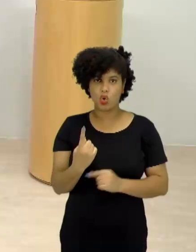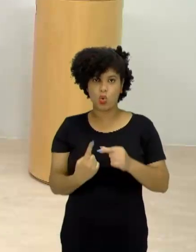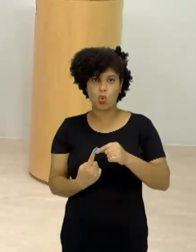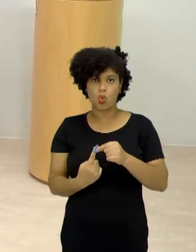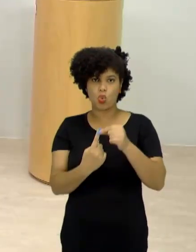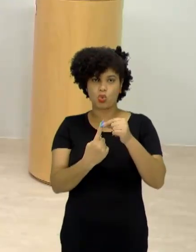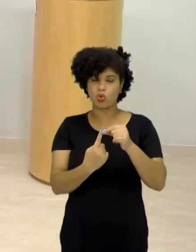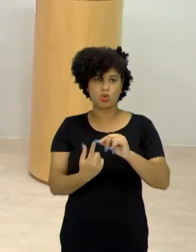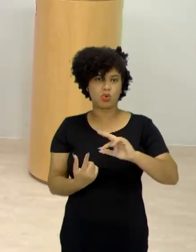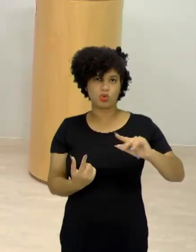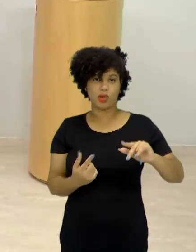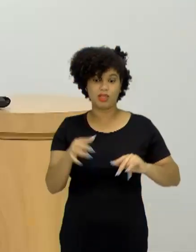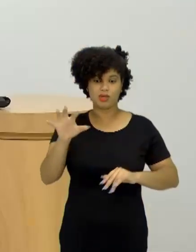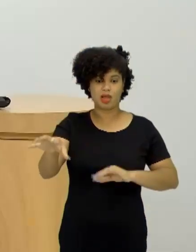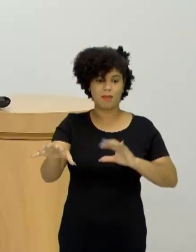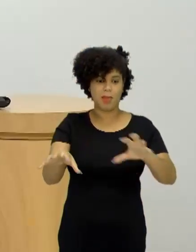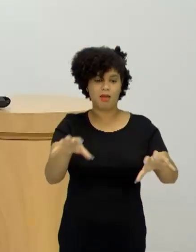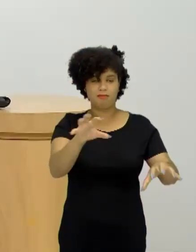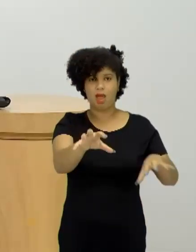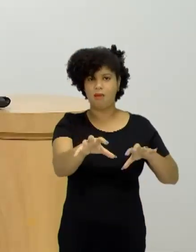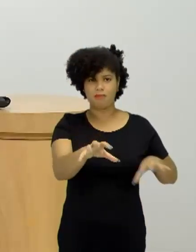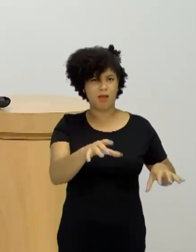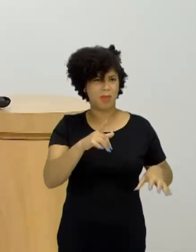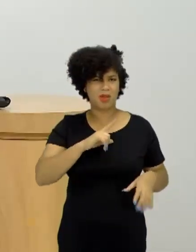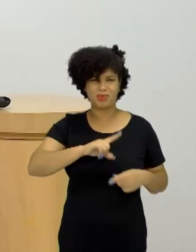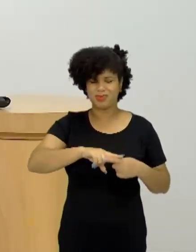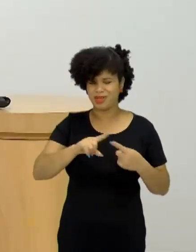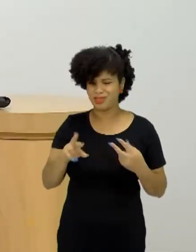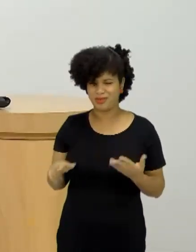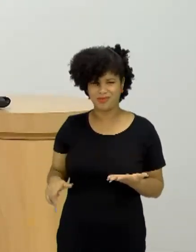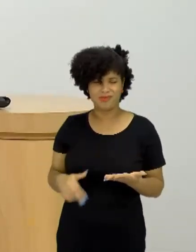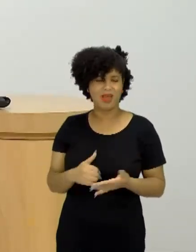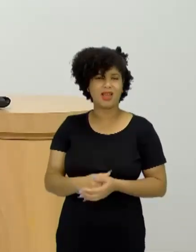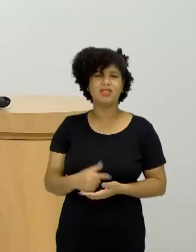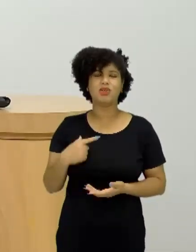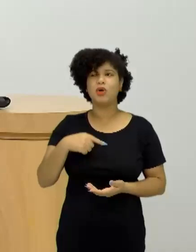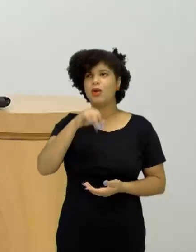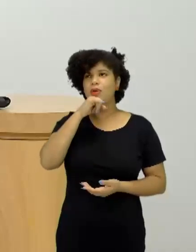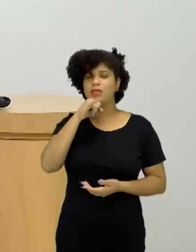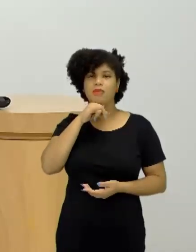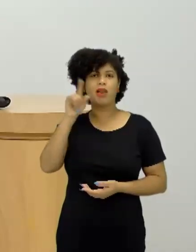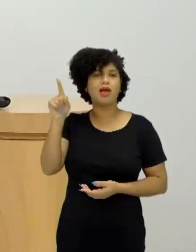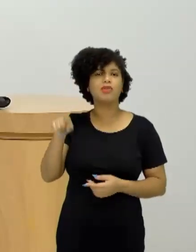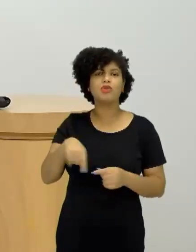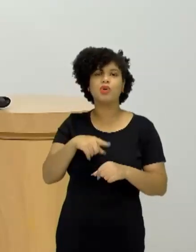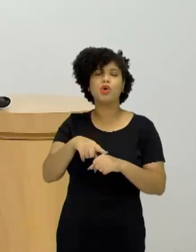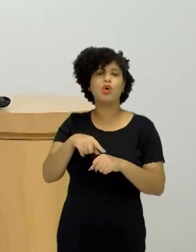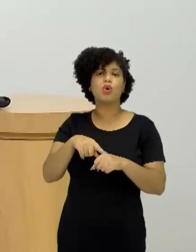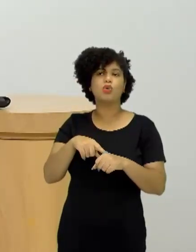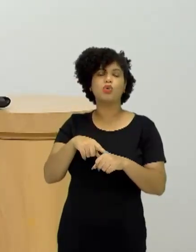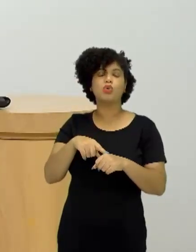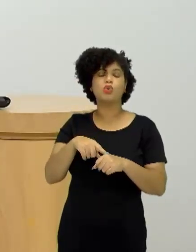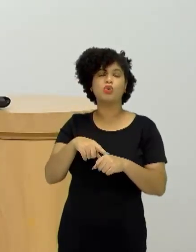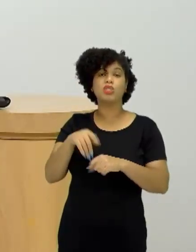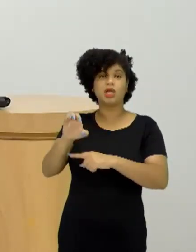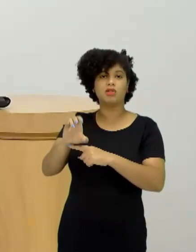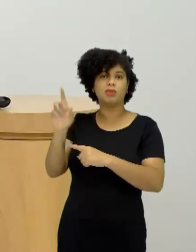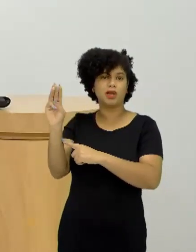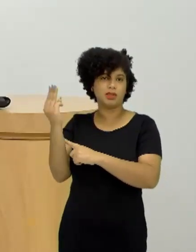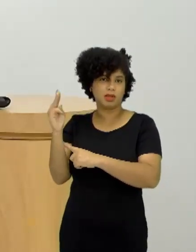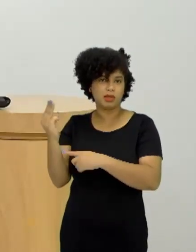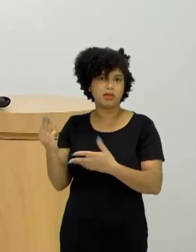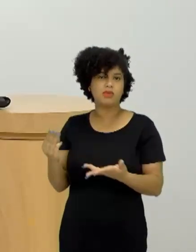de Portugal, você tinha o reino do Grão-Pará, o reino muitas vezes do Maranhão, ou o reino do Brasil. Então, é uma